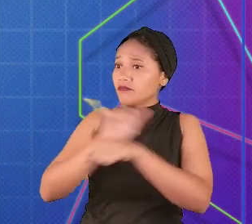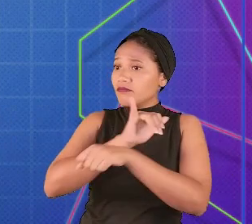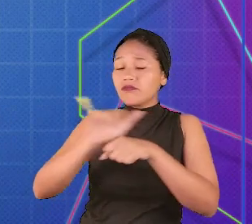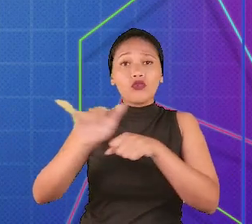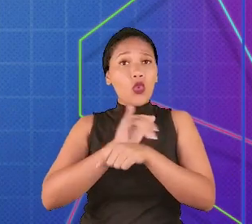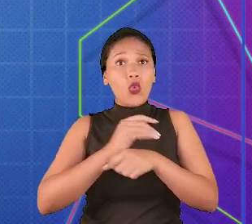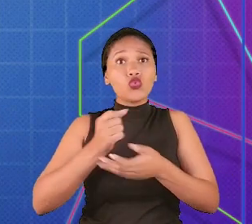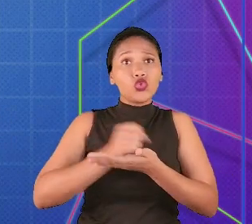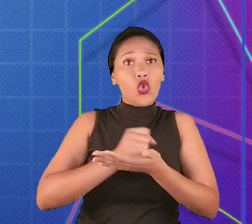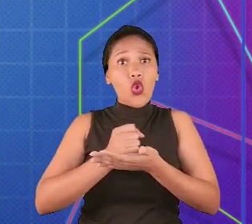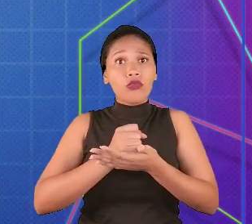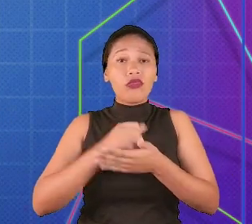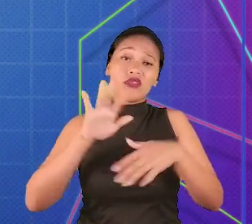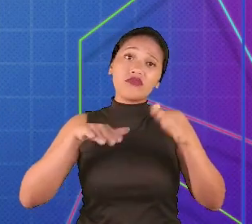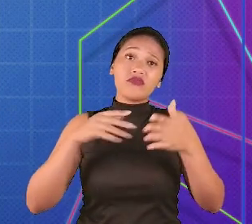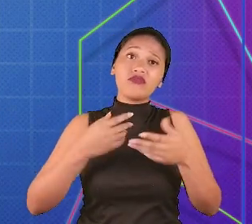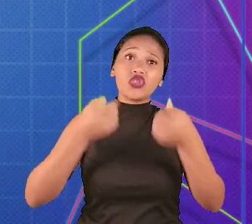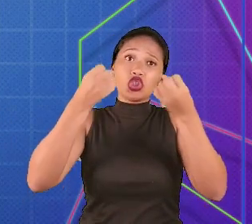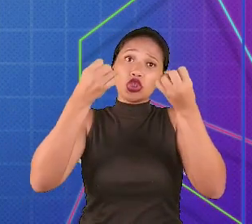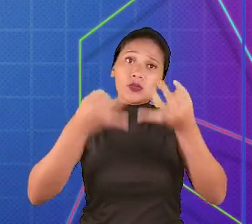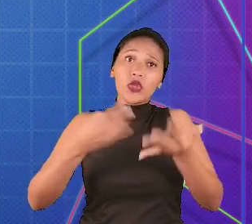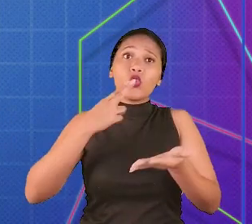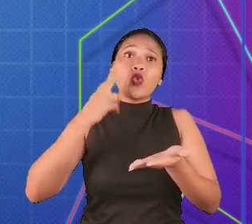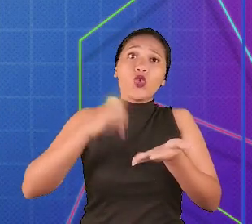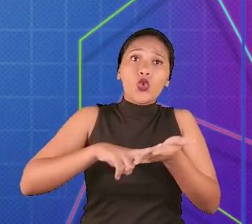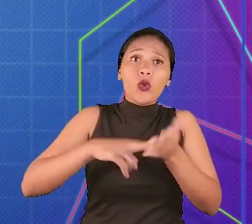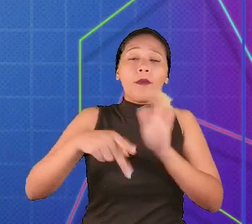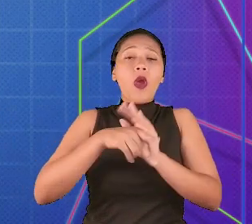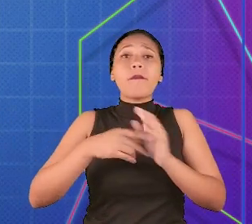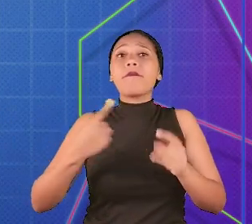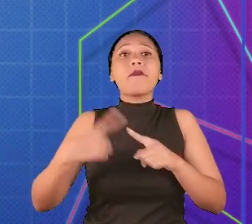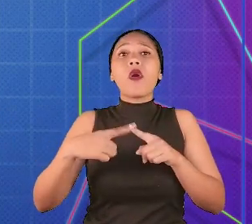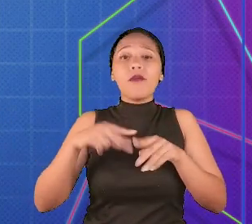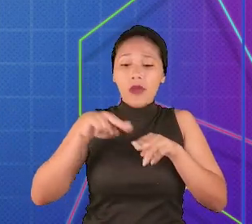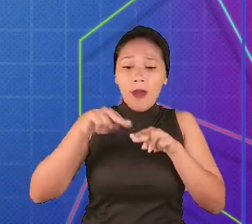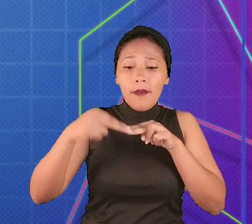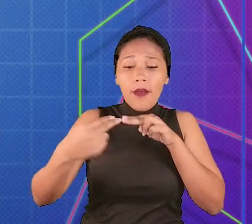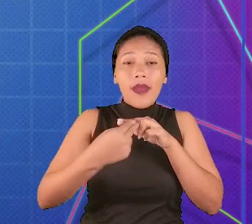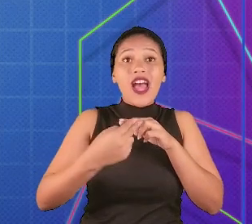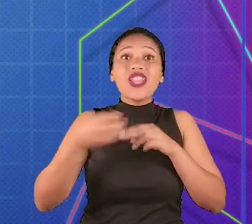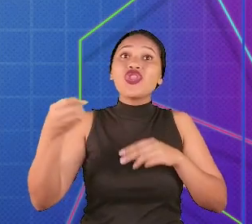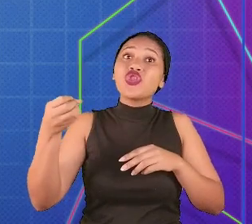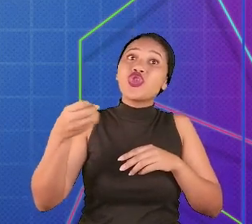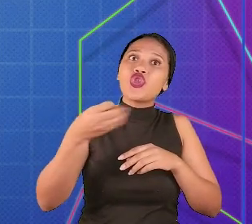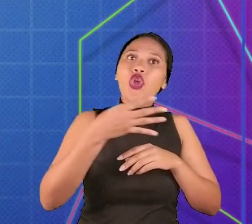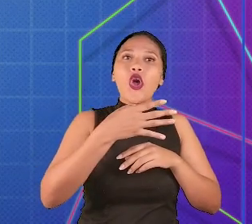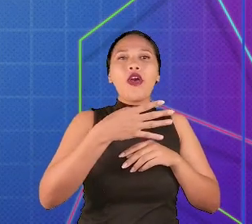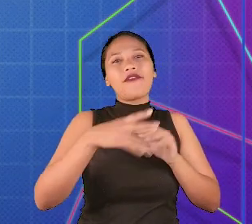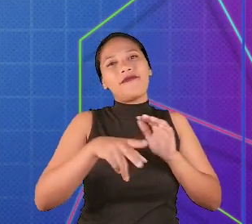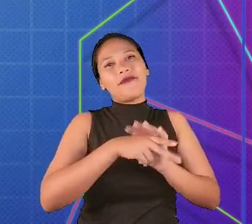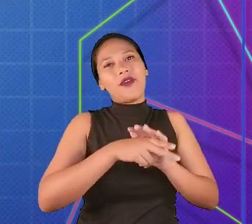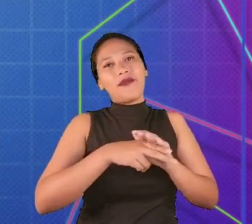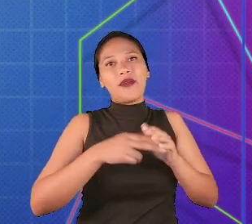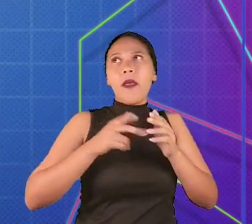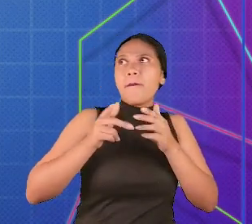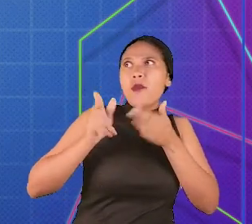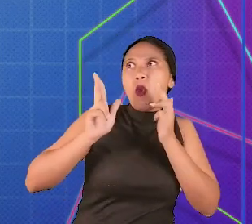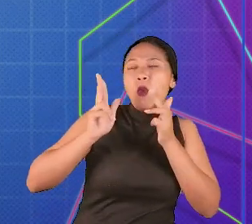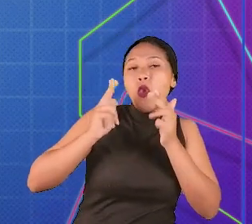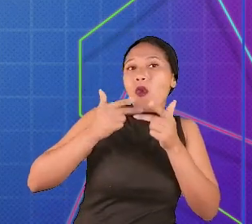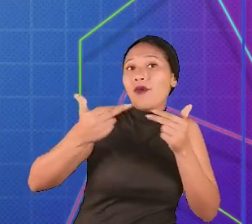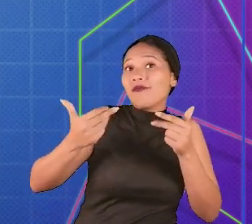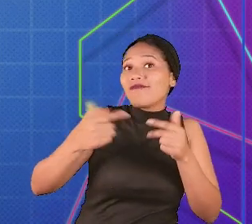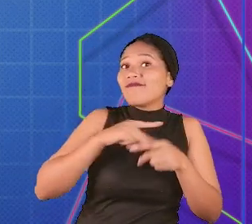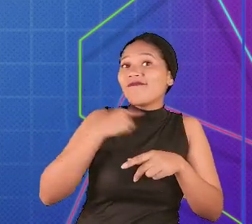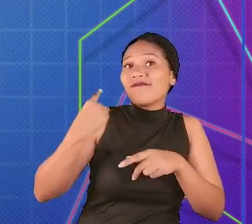jogo, justificando talvez que a cada quebra-cabeças que o jogador completar, ele ganhe uma nova arma para matar os aliens. Caso contrário,